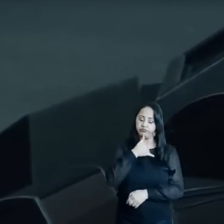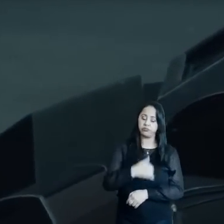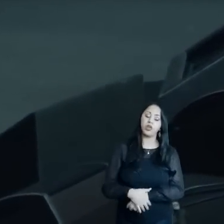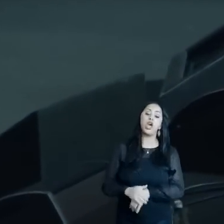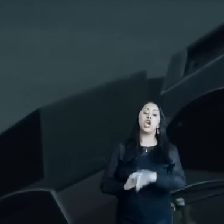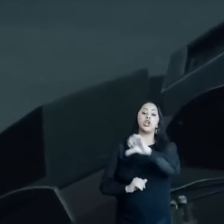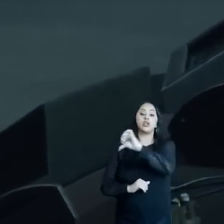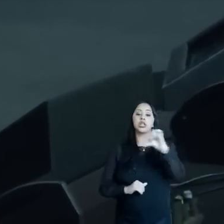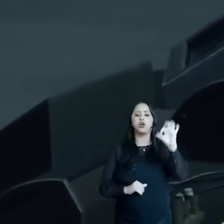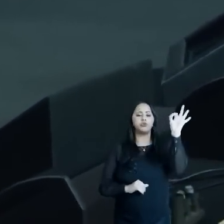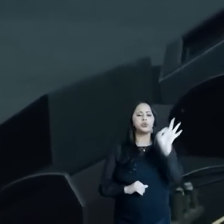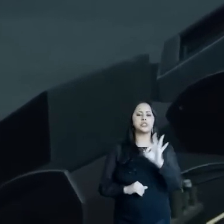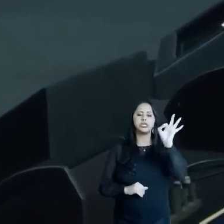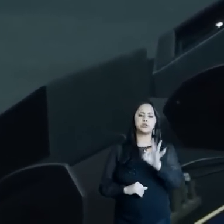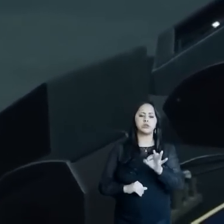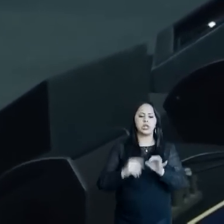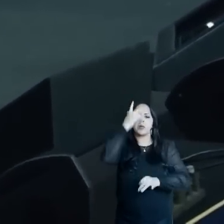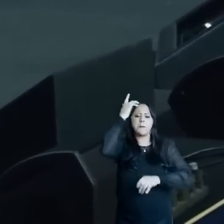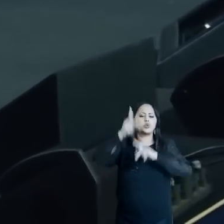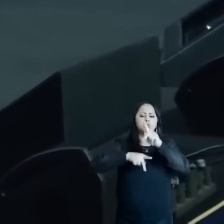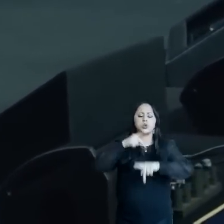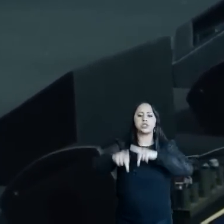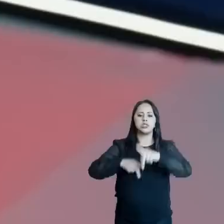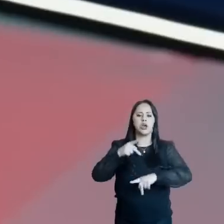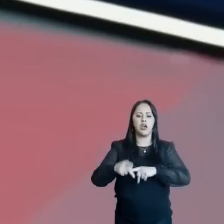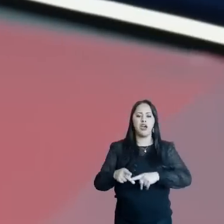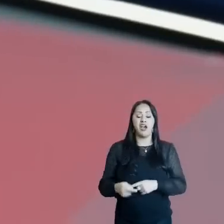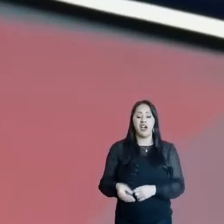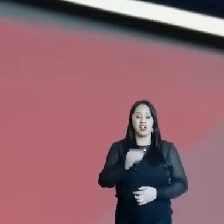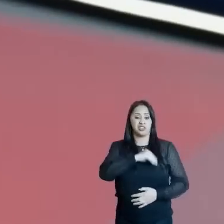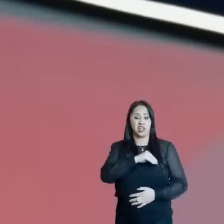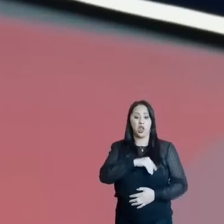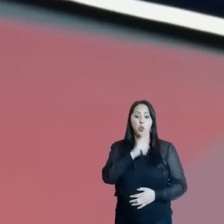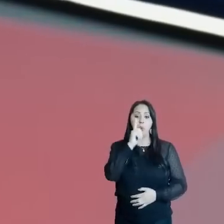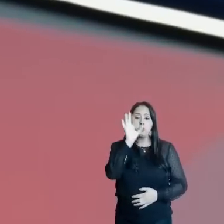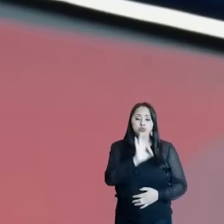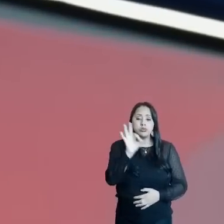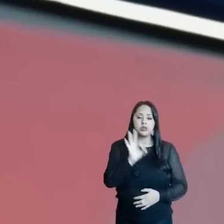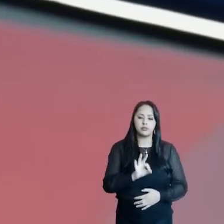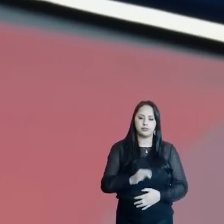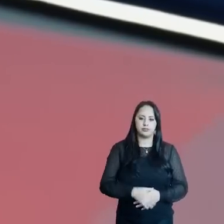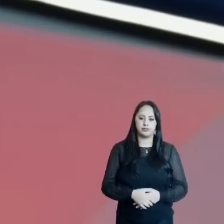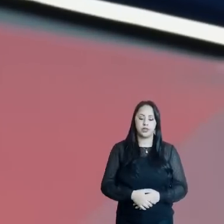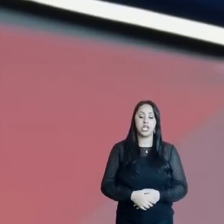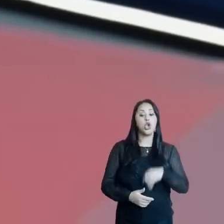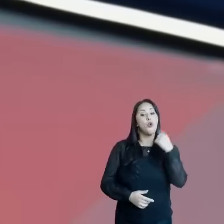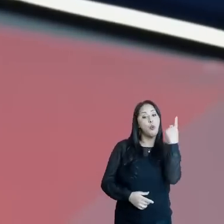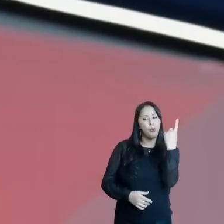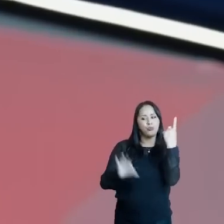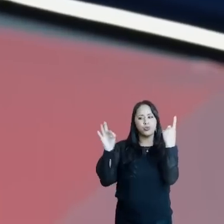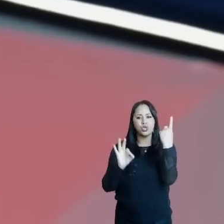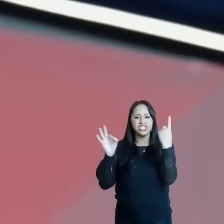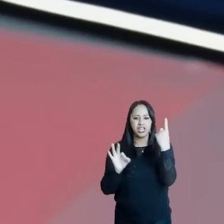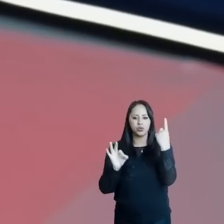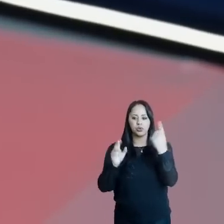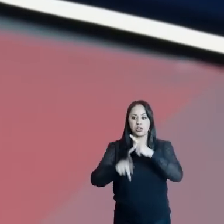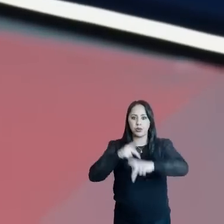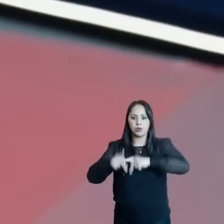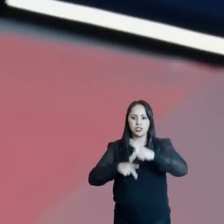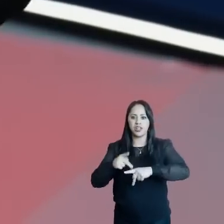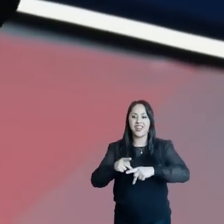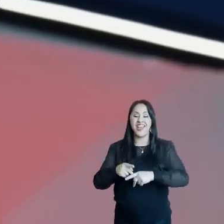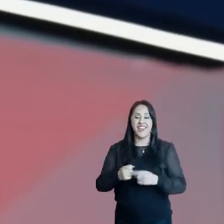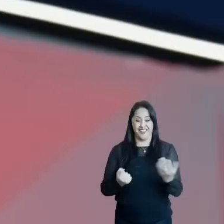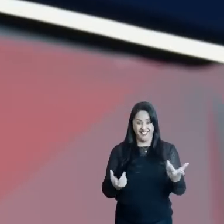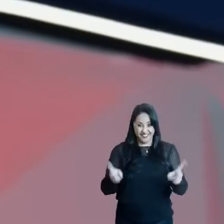99% da população ganha o mesmo que 1%. 1% da população ganha o mesmo do que 99% junto. Quando